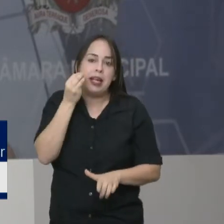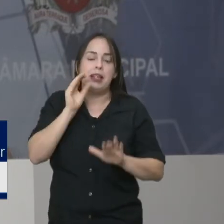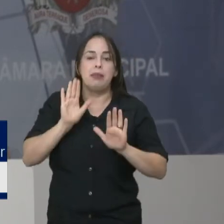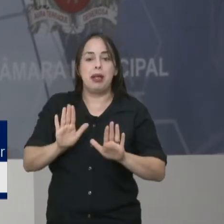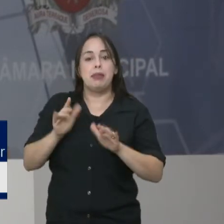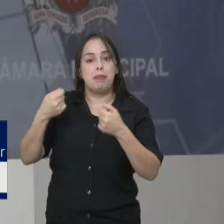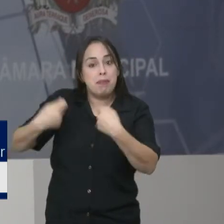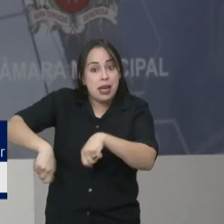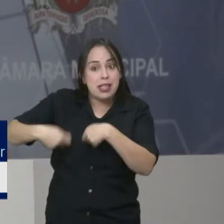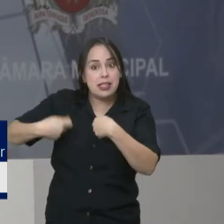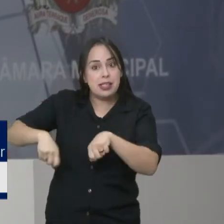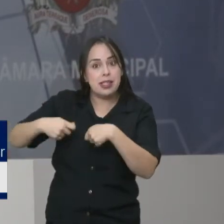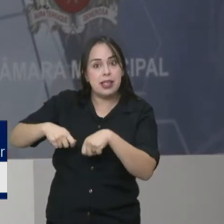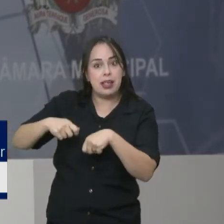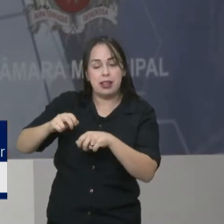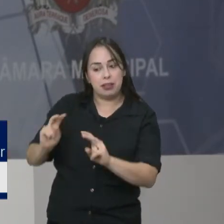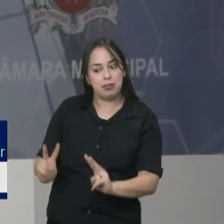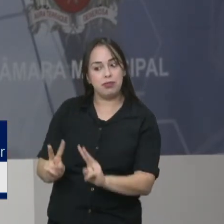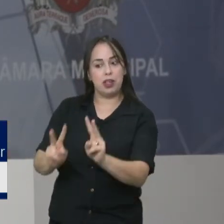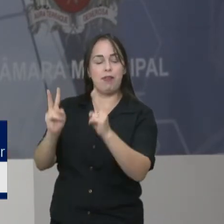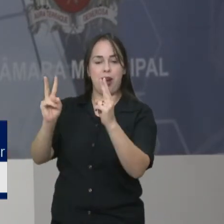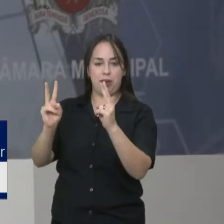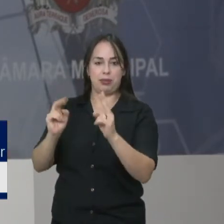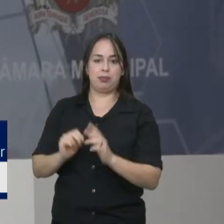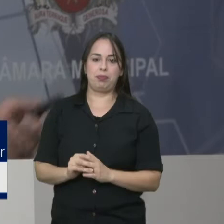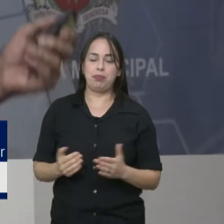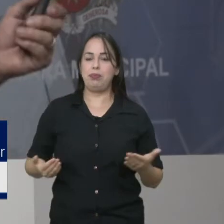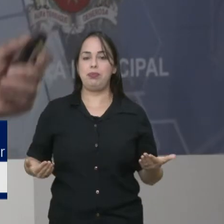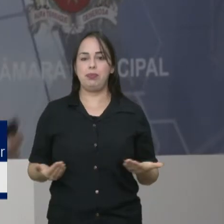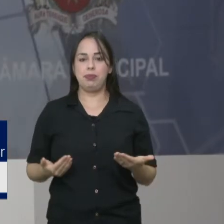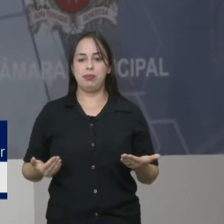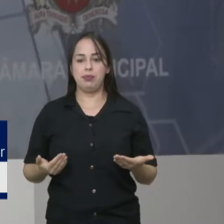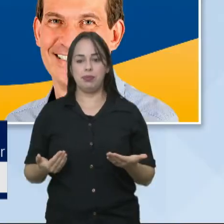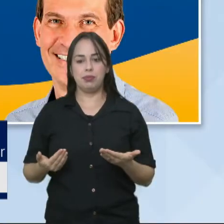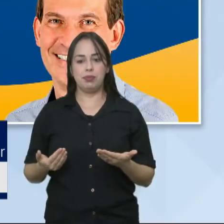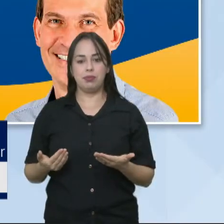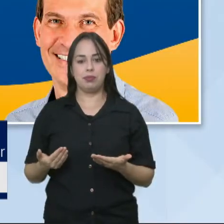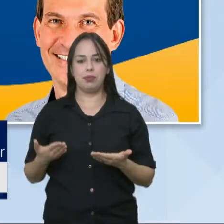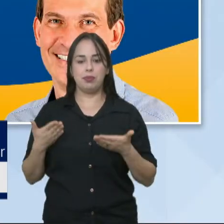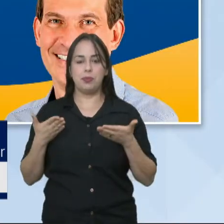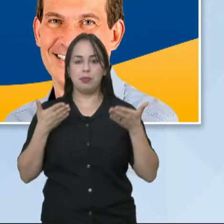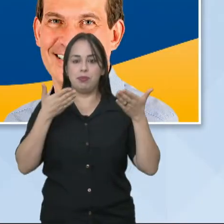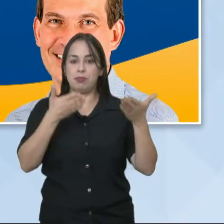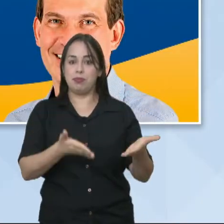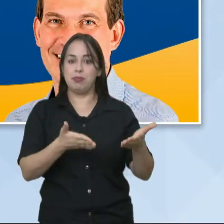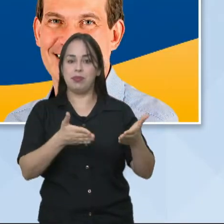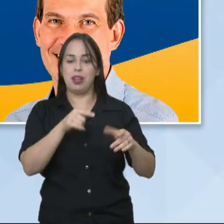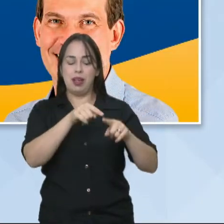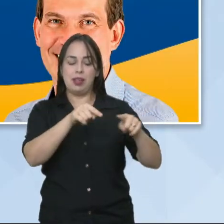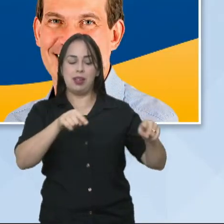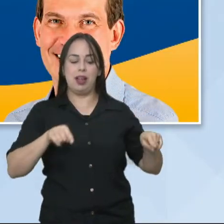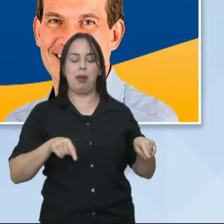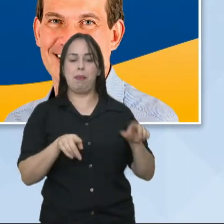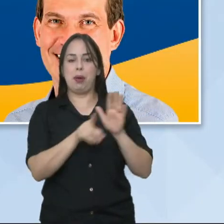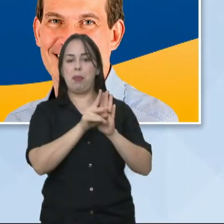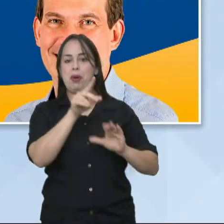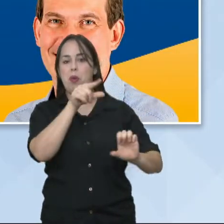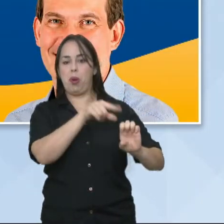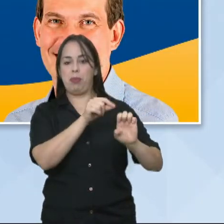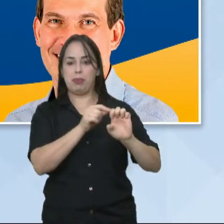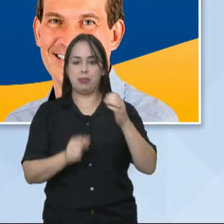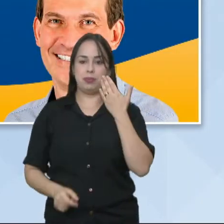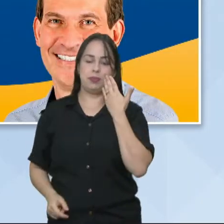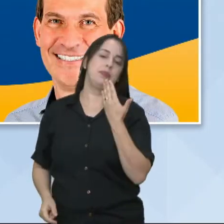precisam ser valorizados, né? E hoje eu estive na sala do empreendedor. Eu vou ser